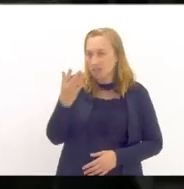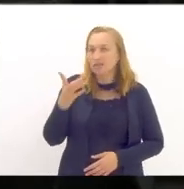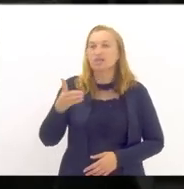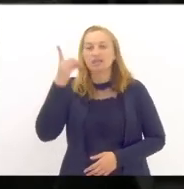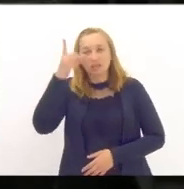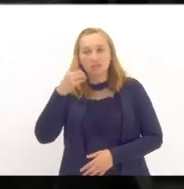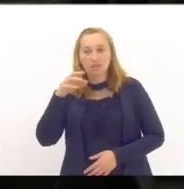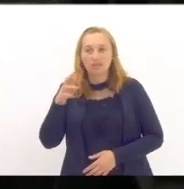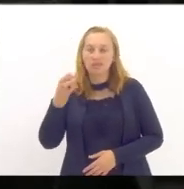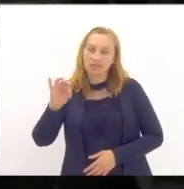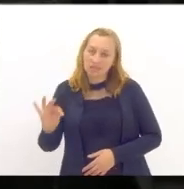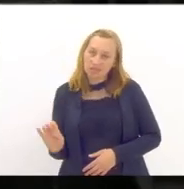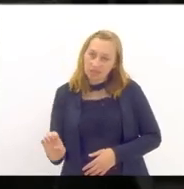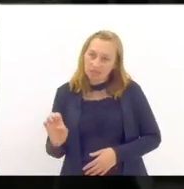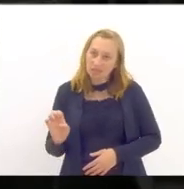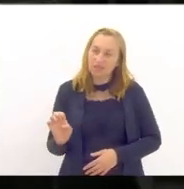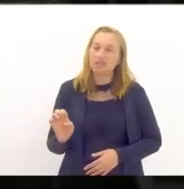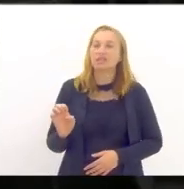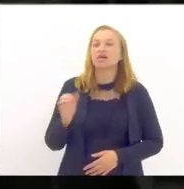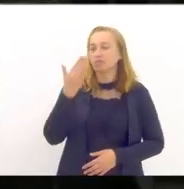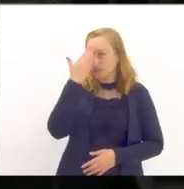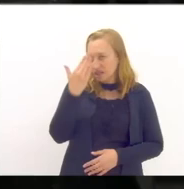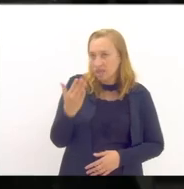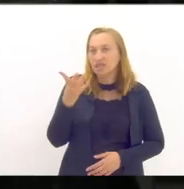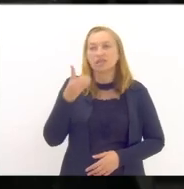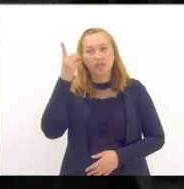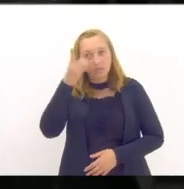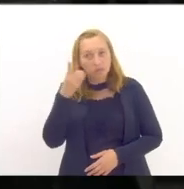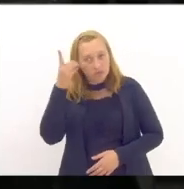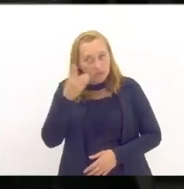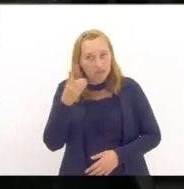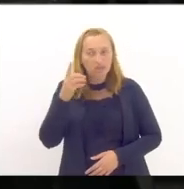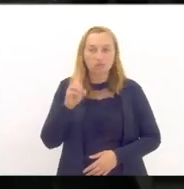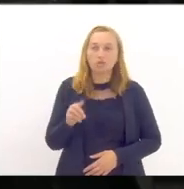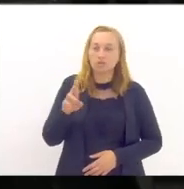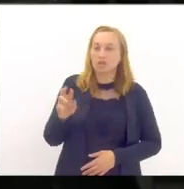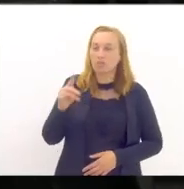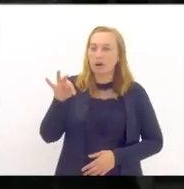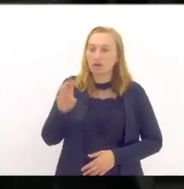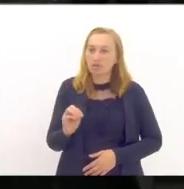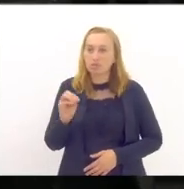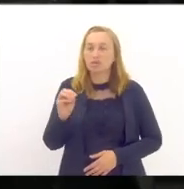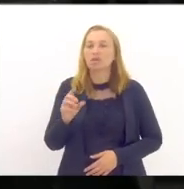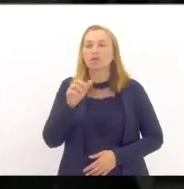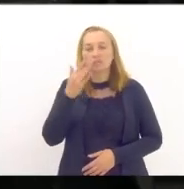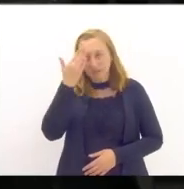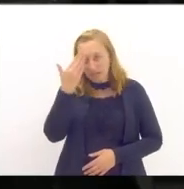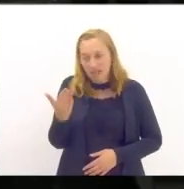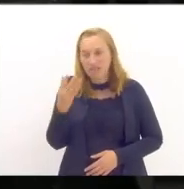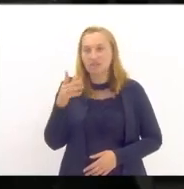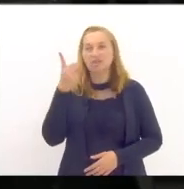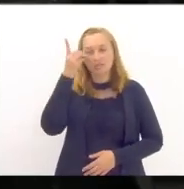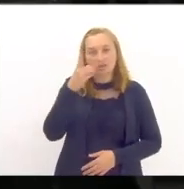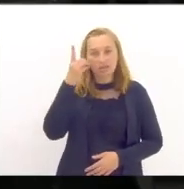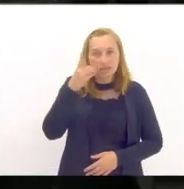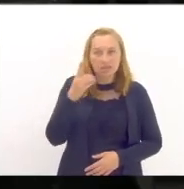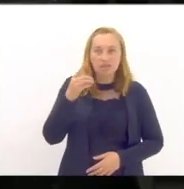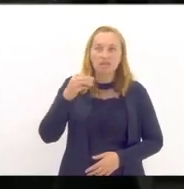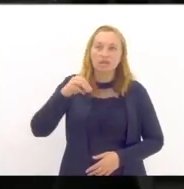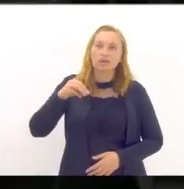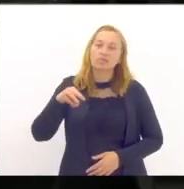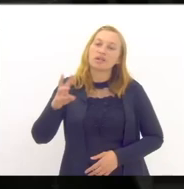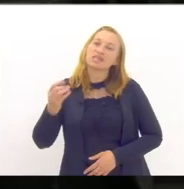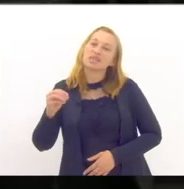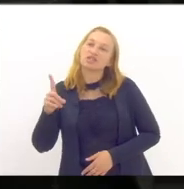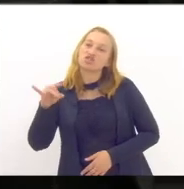Deputada Franciane Mota, do União Brasil, muito obrigado. Deputado Doutor Deodalto, do PL, muito obrigado. Deputado Marcelo Dino, do